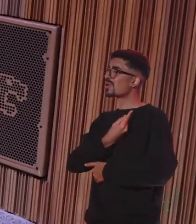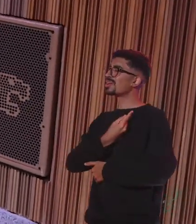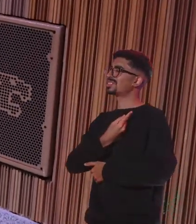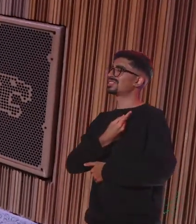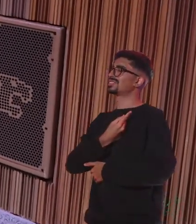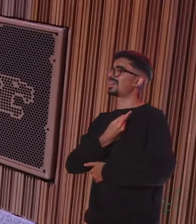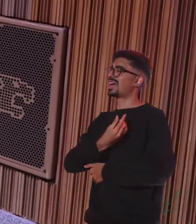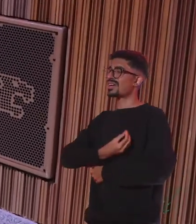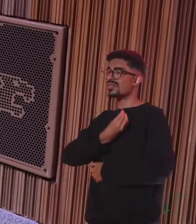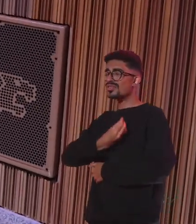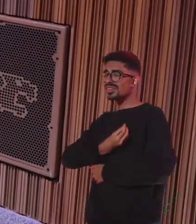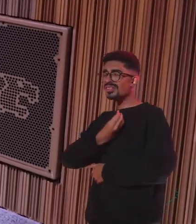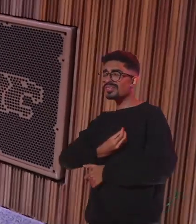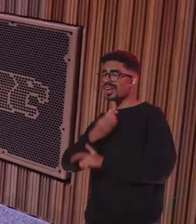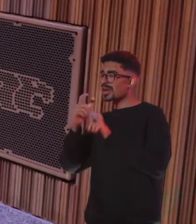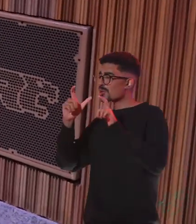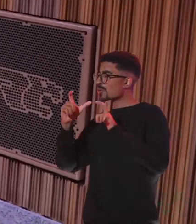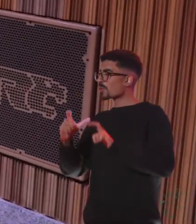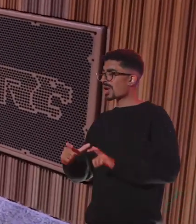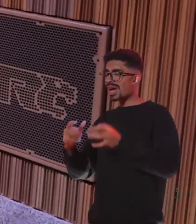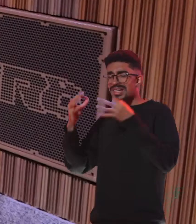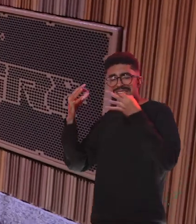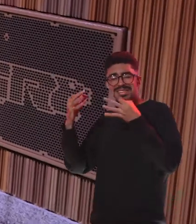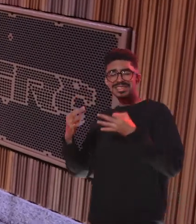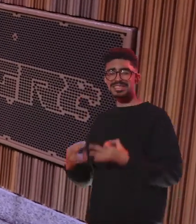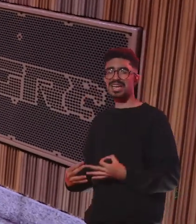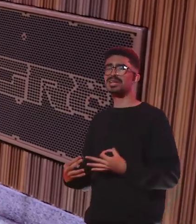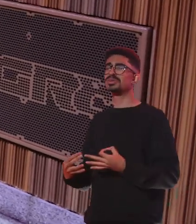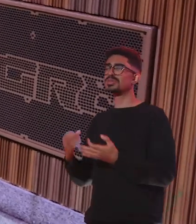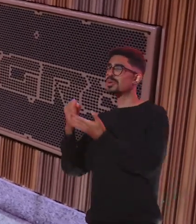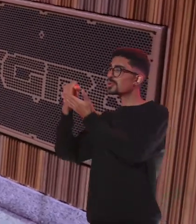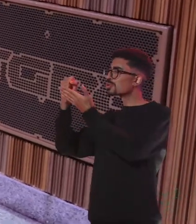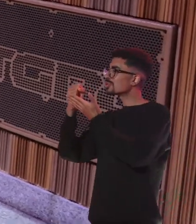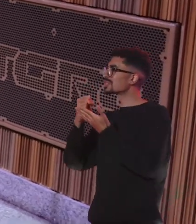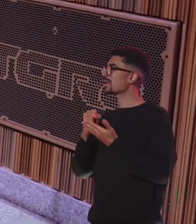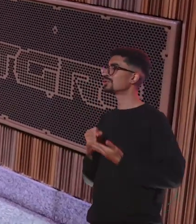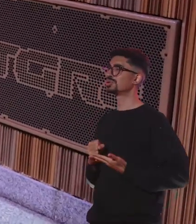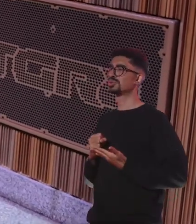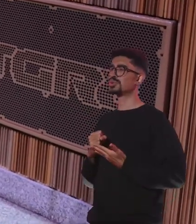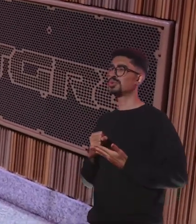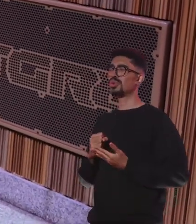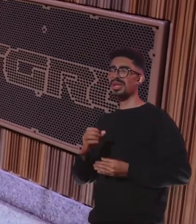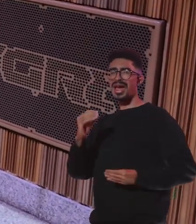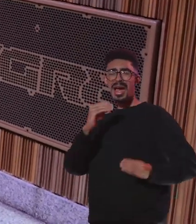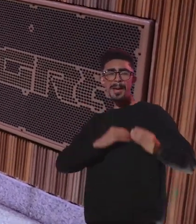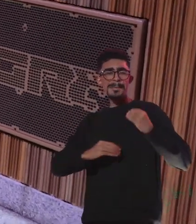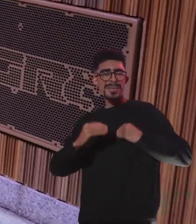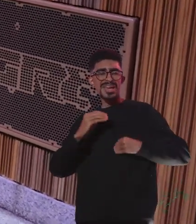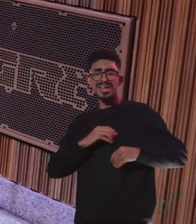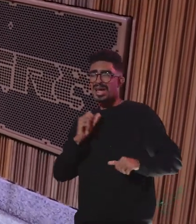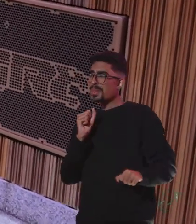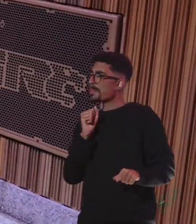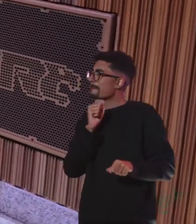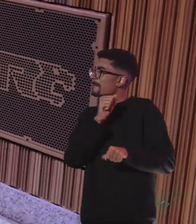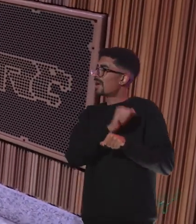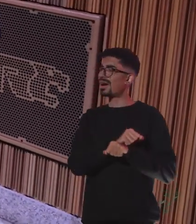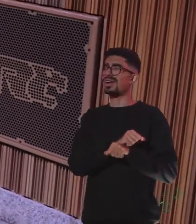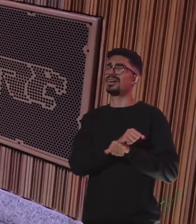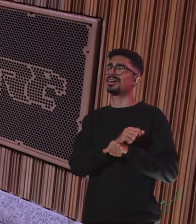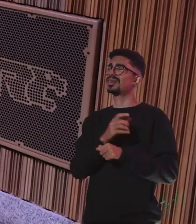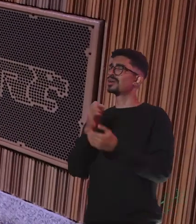os lugares que tentam a nossa carne. Nos ajuda, Deus, a não insistirmos no erro. Nos ajuda, Deus,